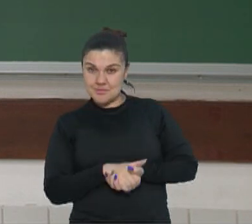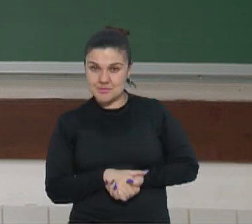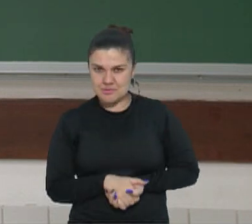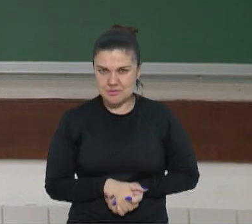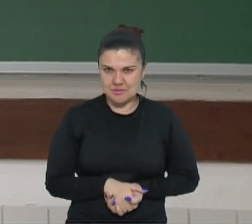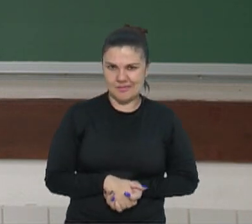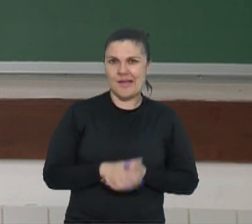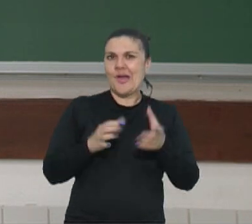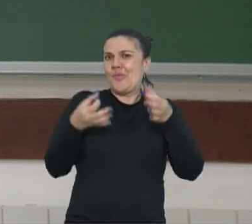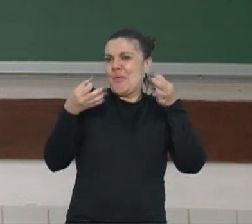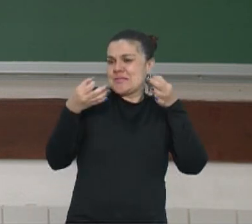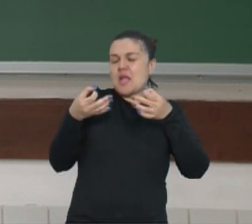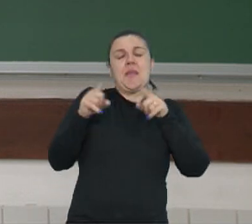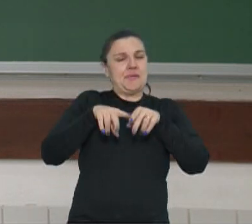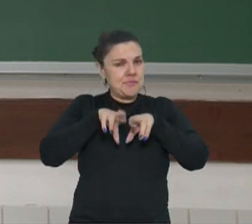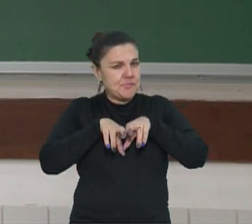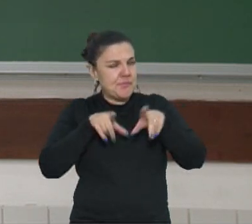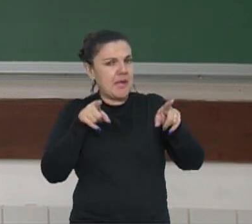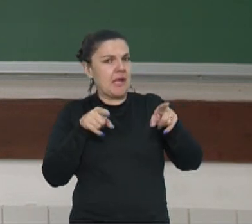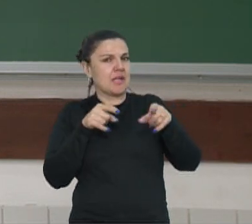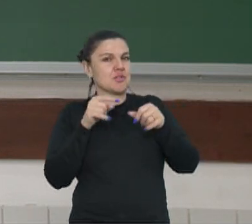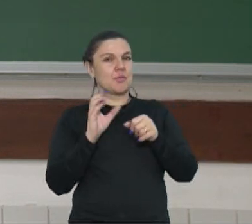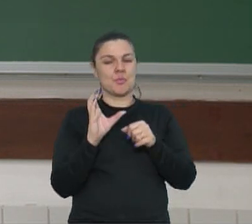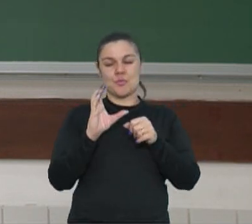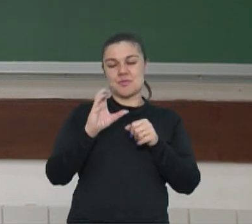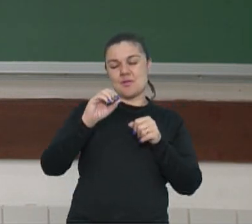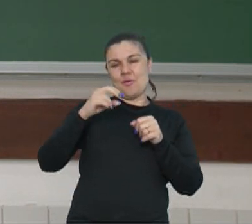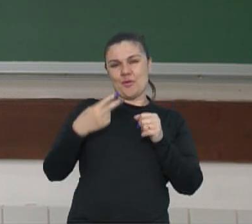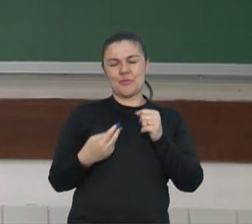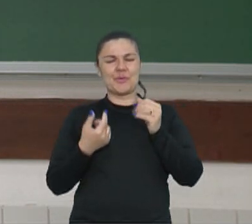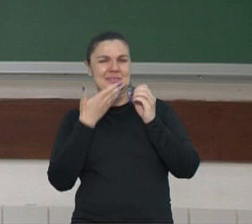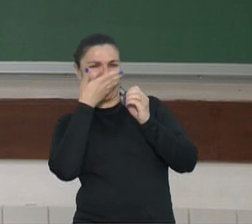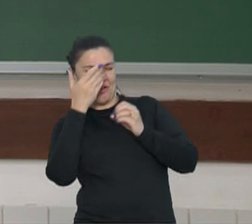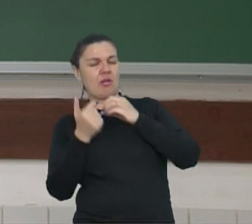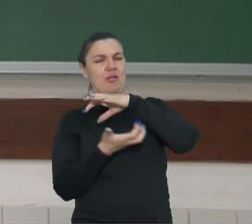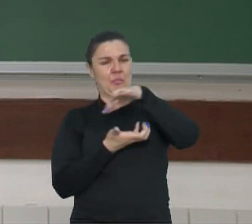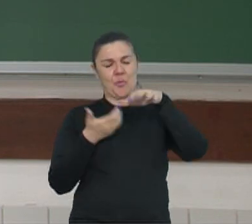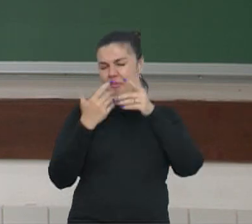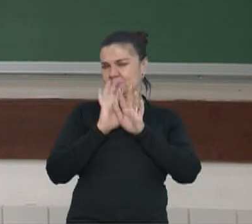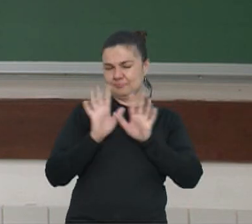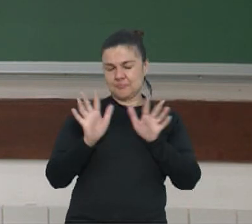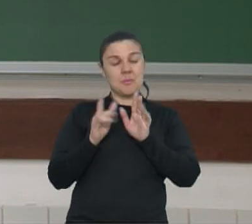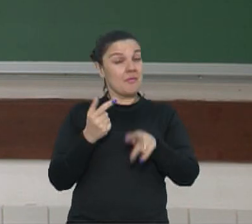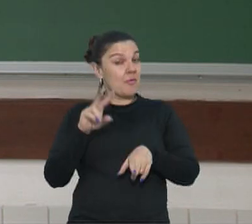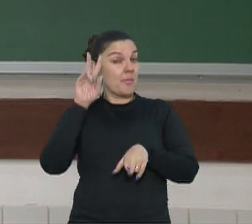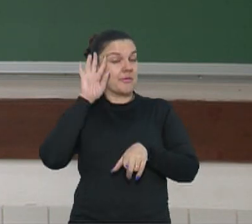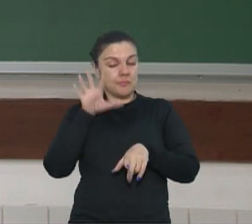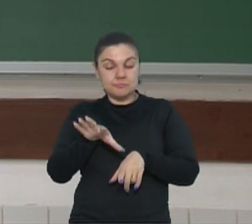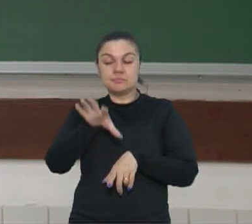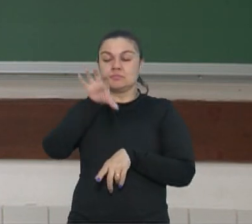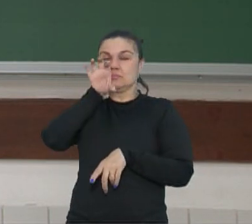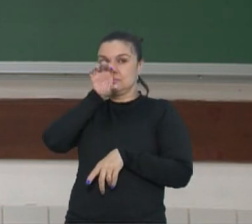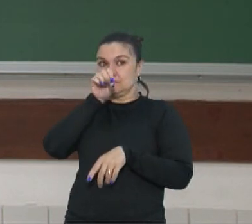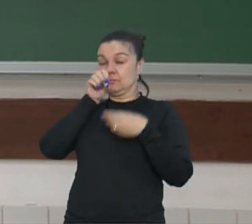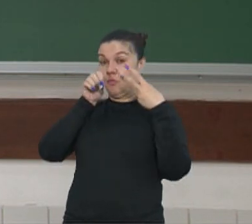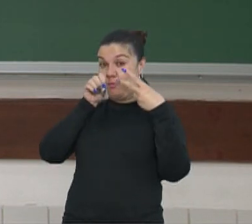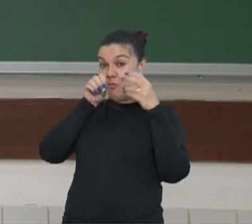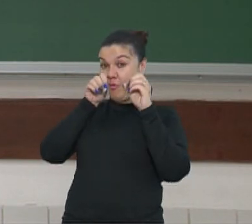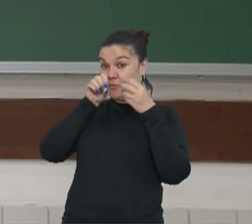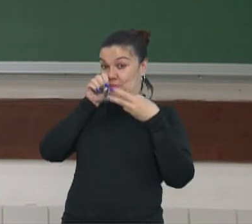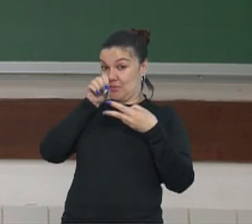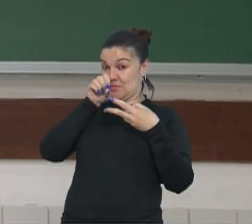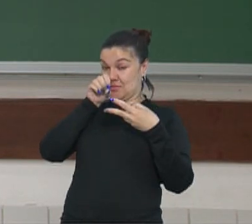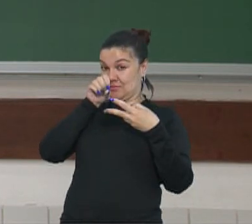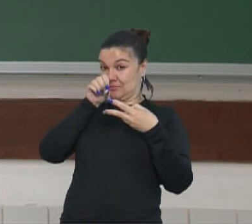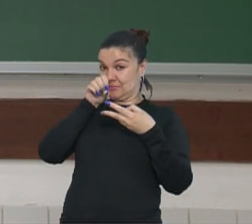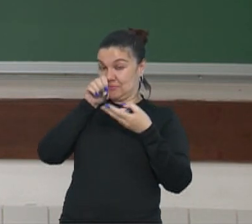exatamente assim, as etapas são um pouco diferentes, o CO2 sai de dentro da glicose, não vamos detalhar desse jeito, deixa lá para o ensino médio. Vamos imaginar